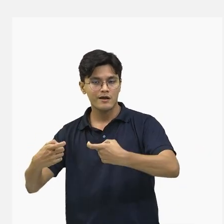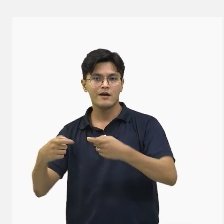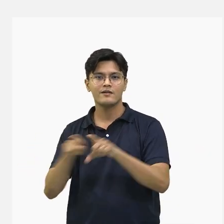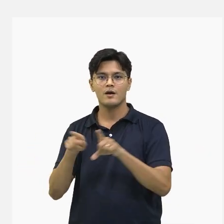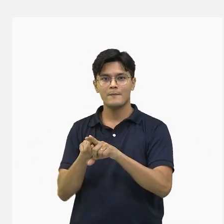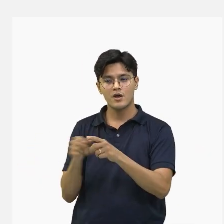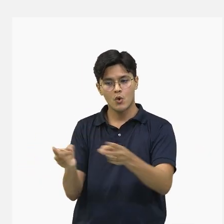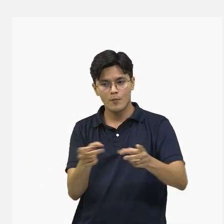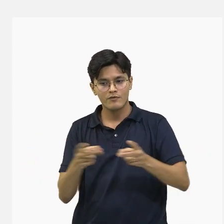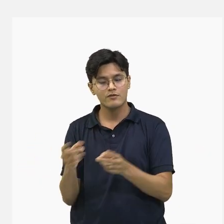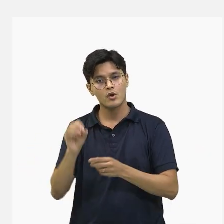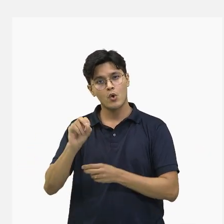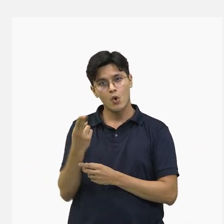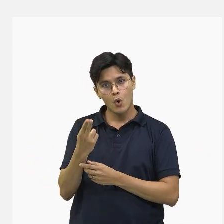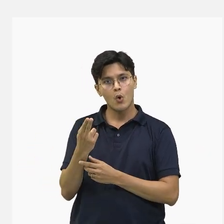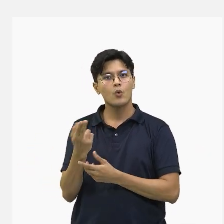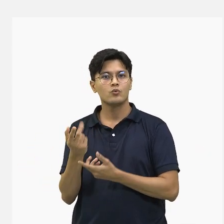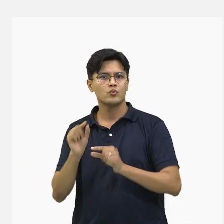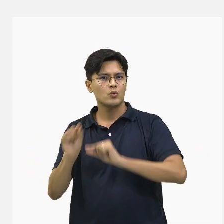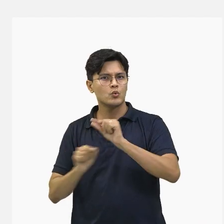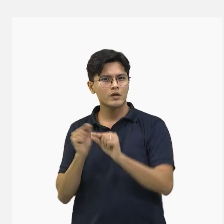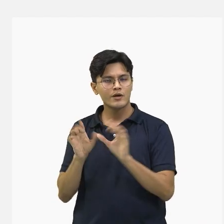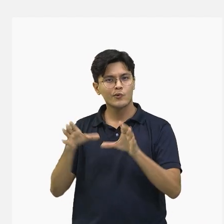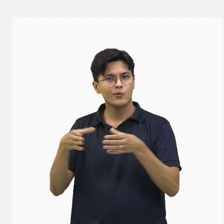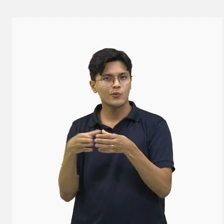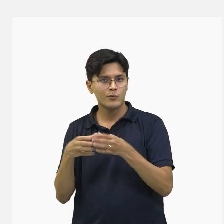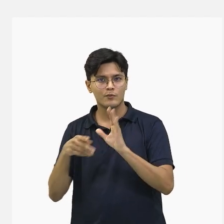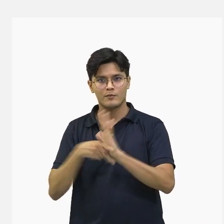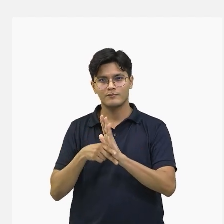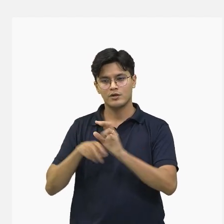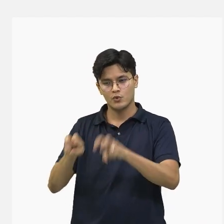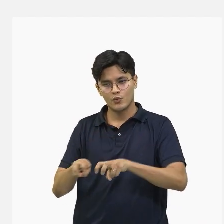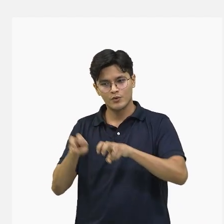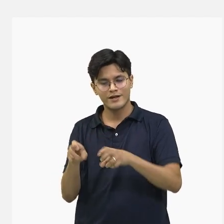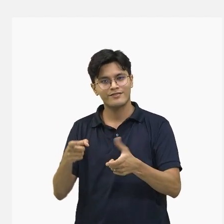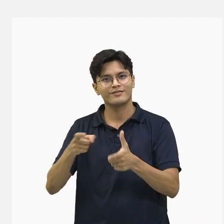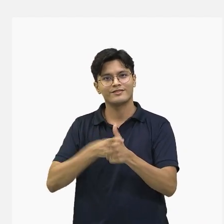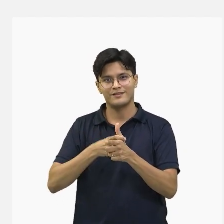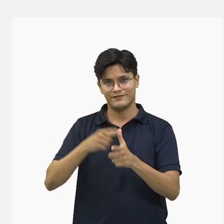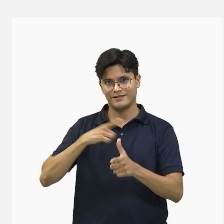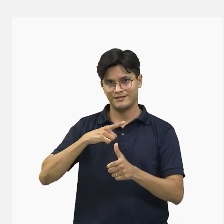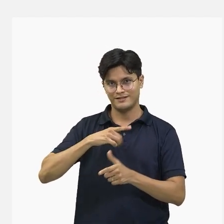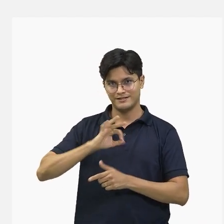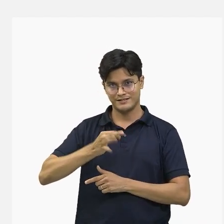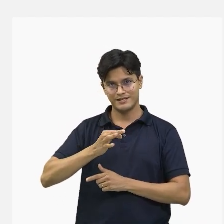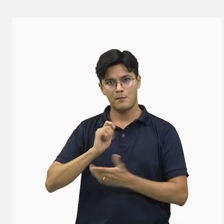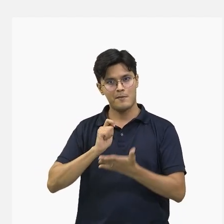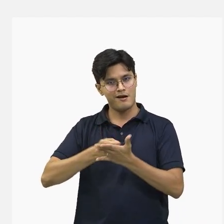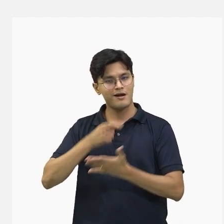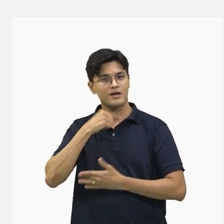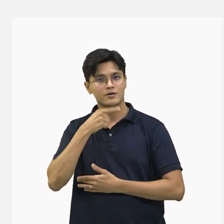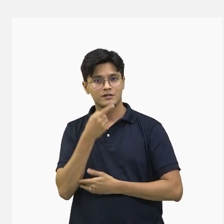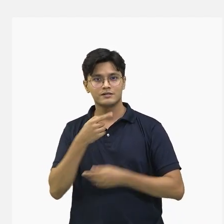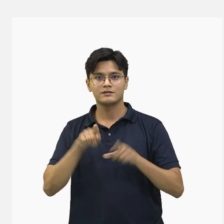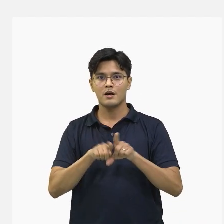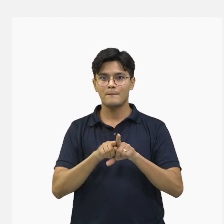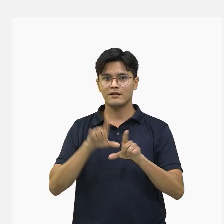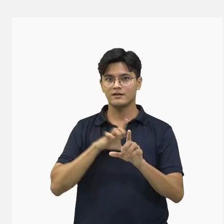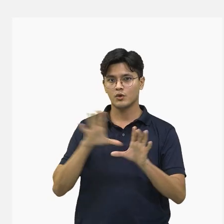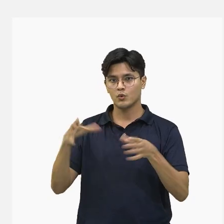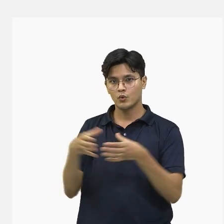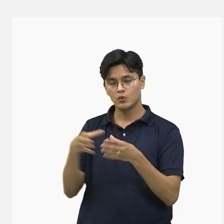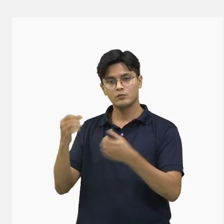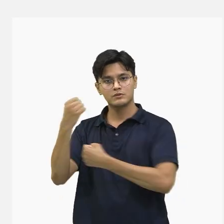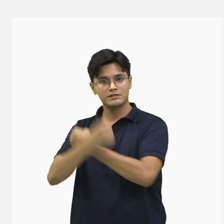que não conseguiram pagar suas dívidas. Os grupos da sociedade espartana. Esparciatas, também conhecidos